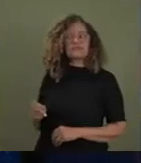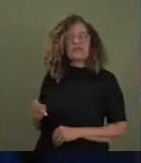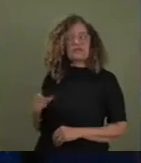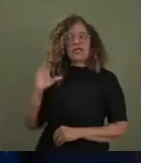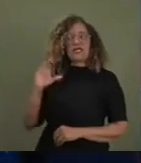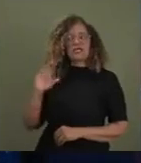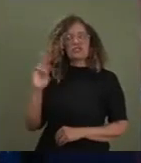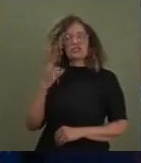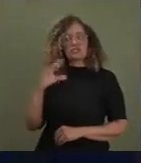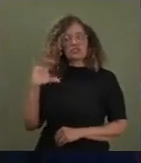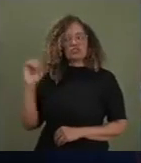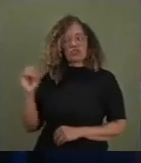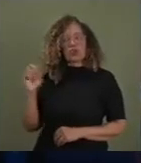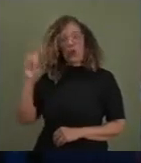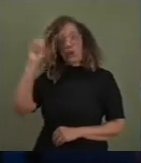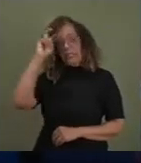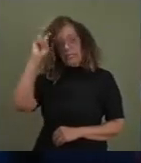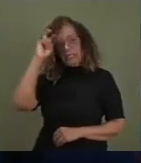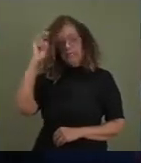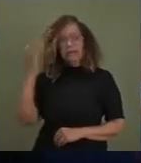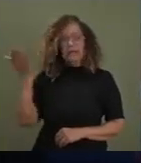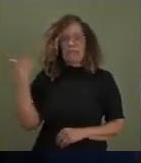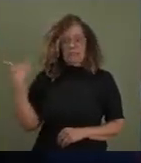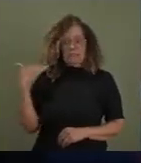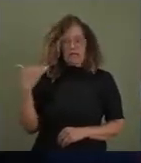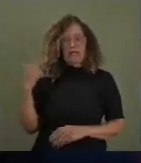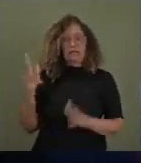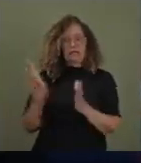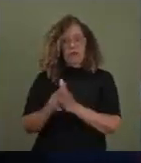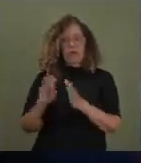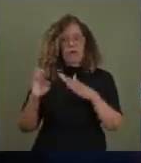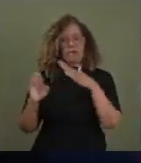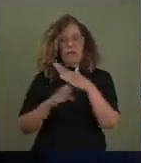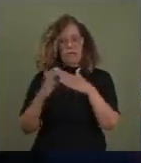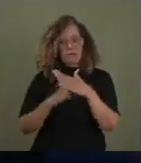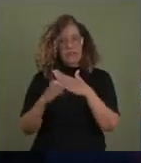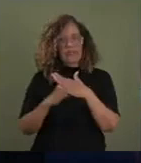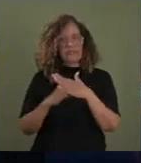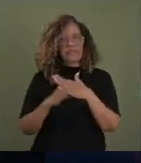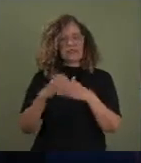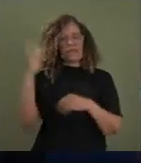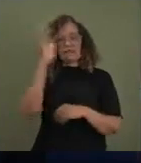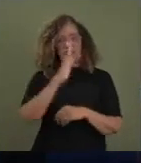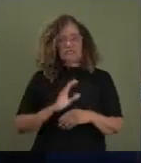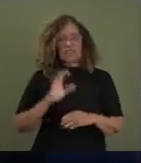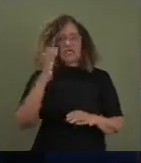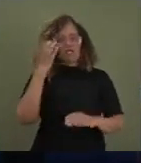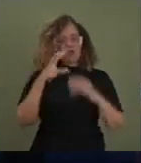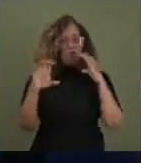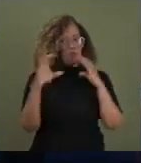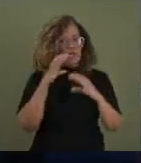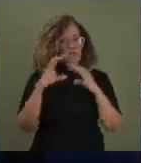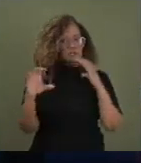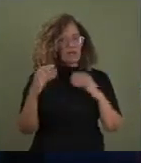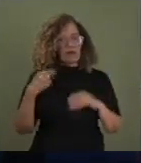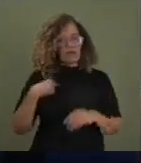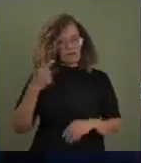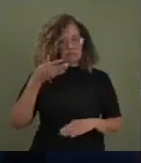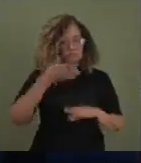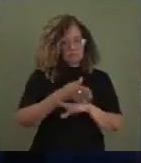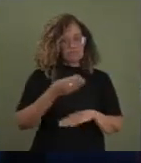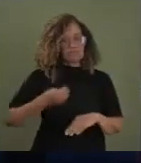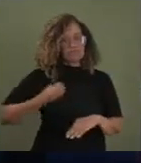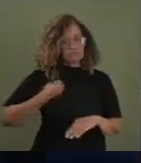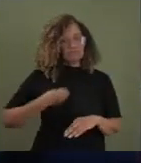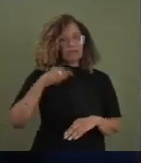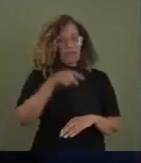Nessa quinta-feira passada, eu estive na sede da IBC, Empresa Brasileira de Comunicação, aqui em